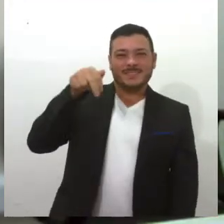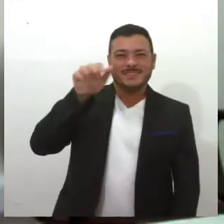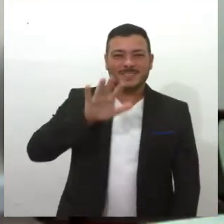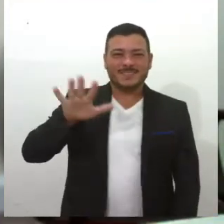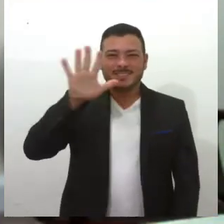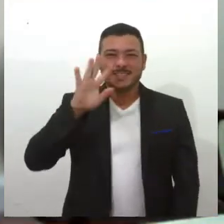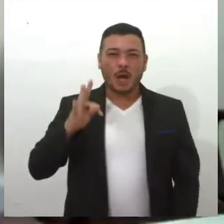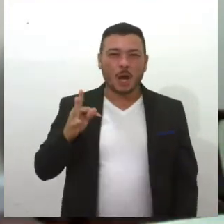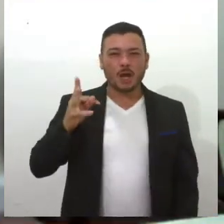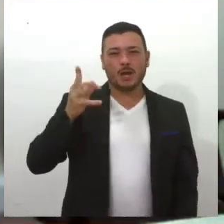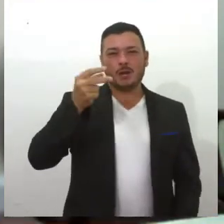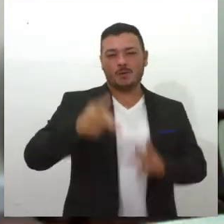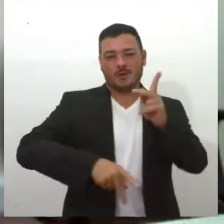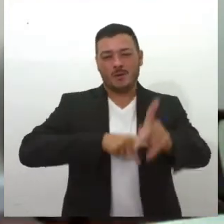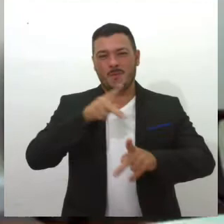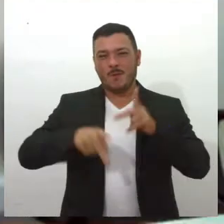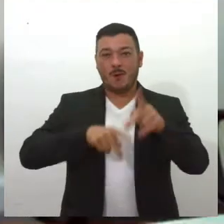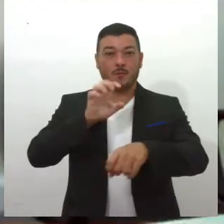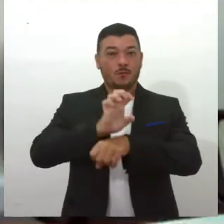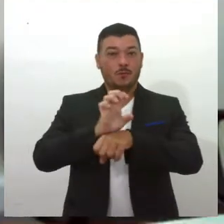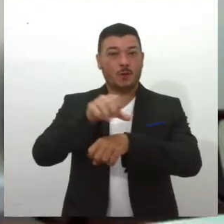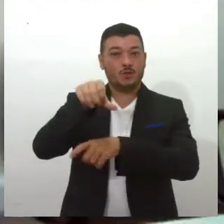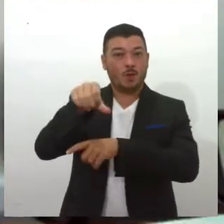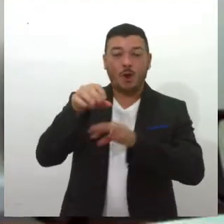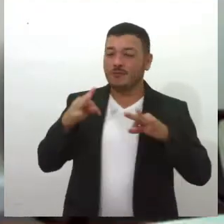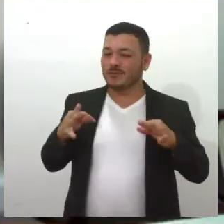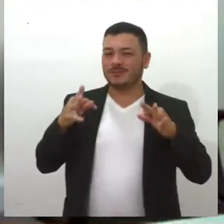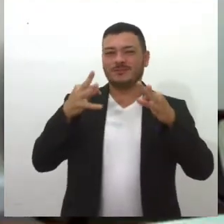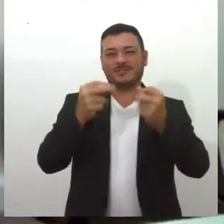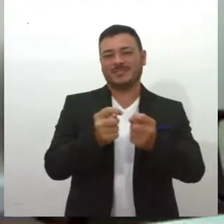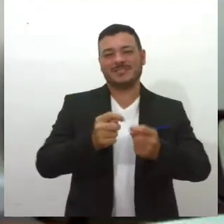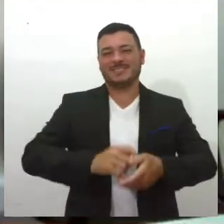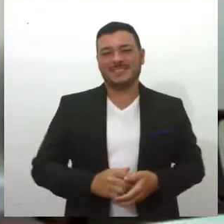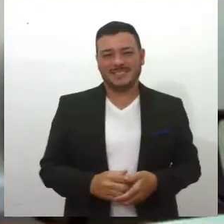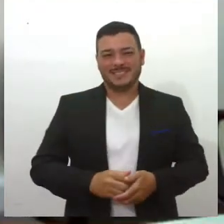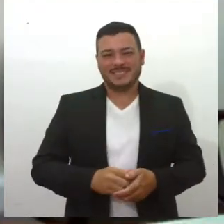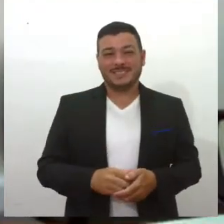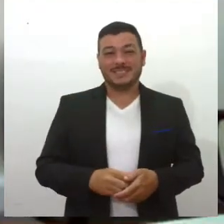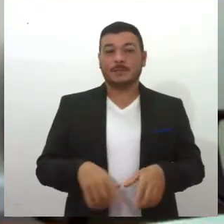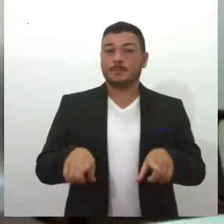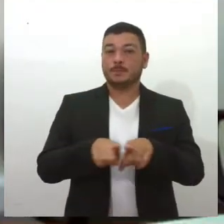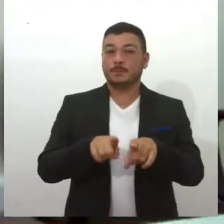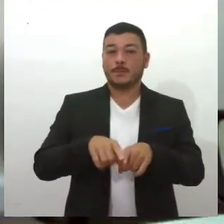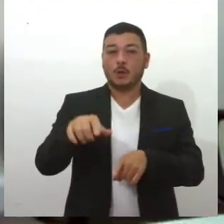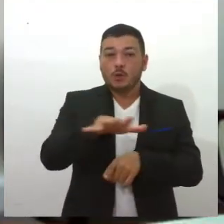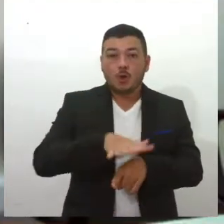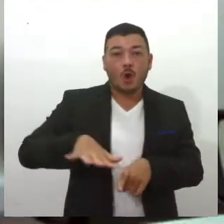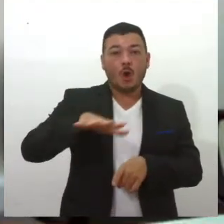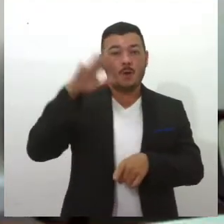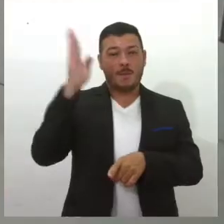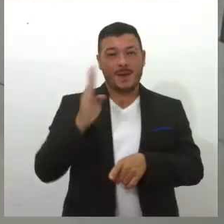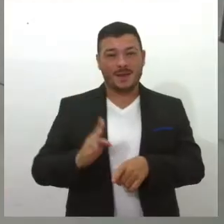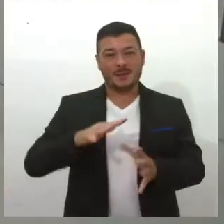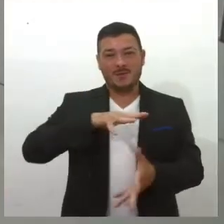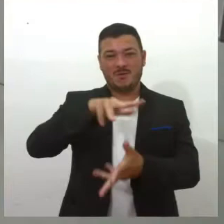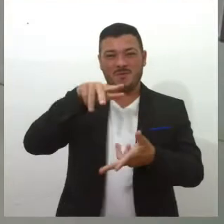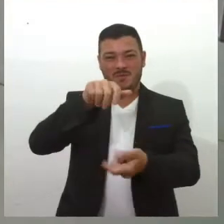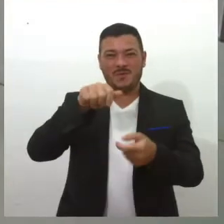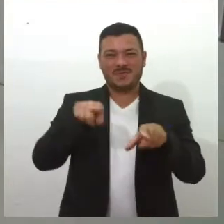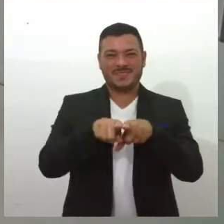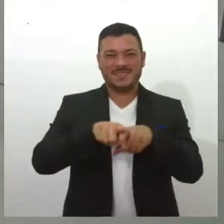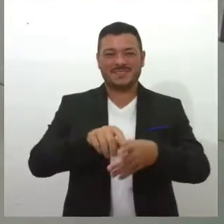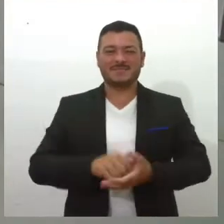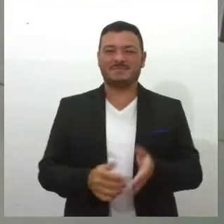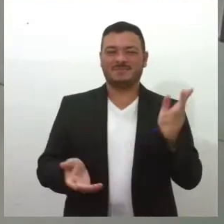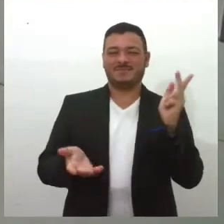para todos os 9 estados e, claro, todos os nordestinos espalhados pelo Brasil e pelo mundo.